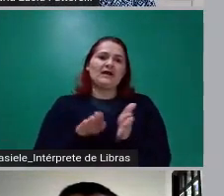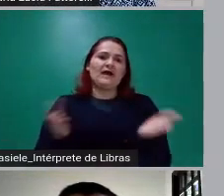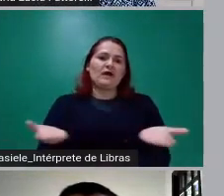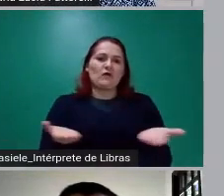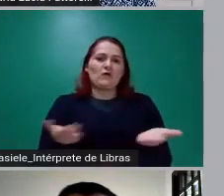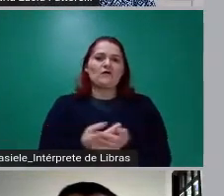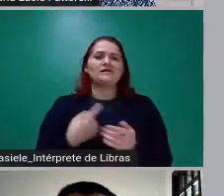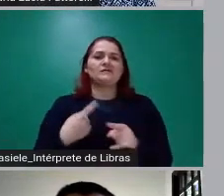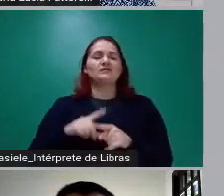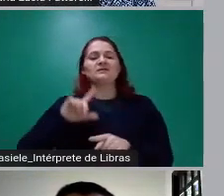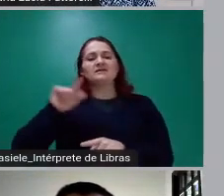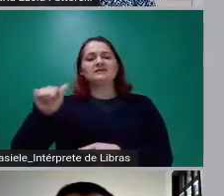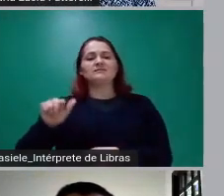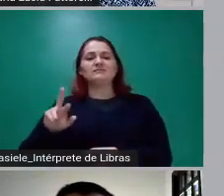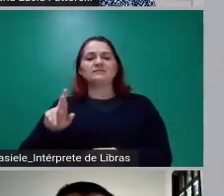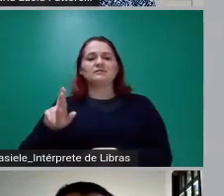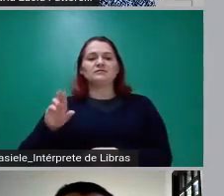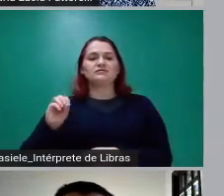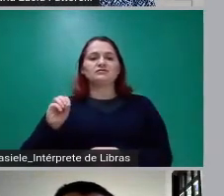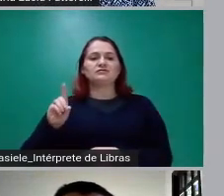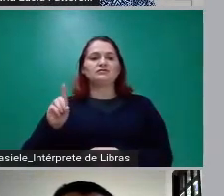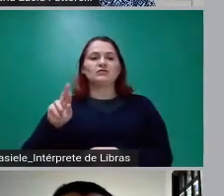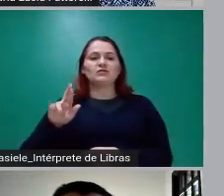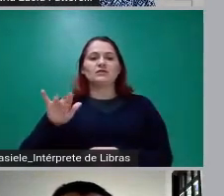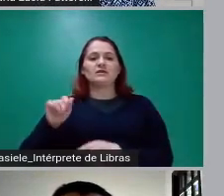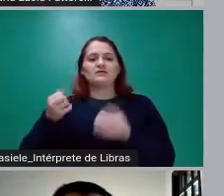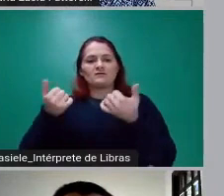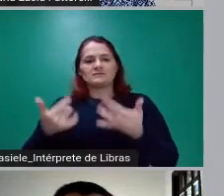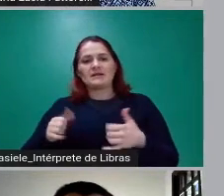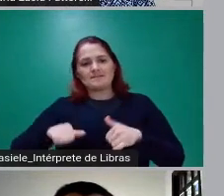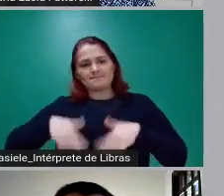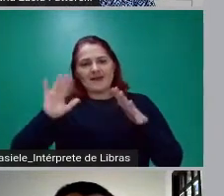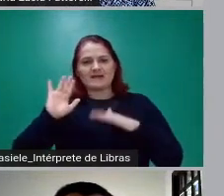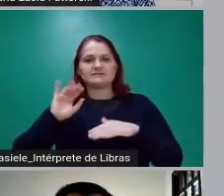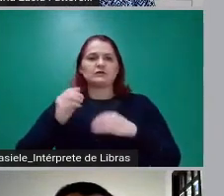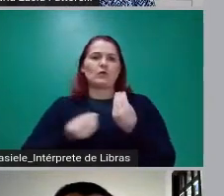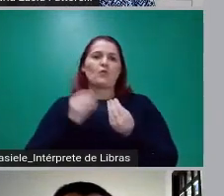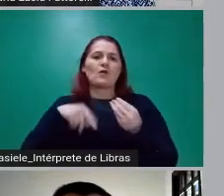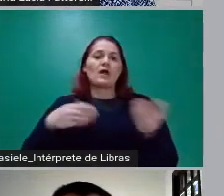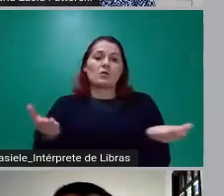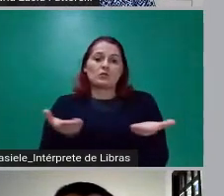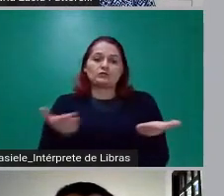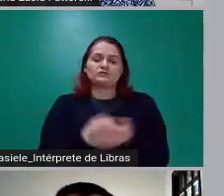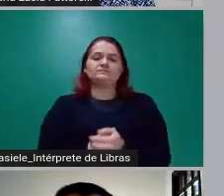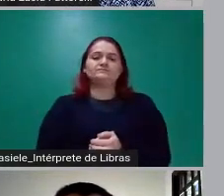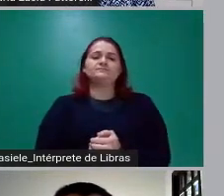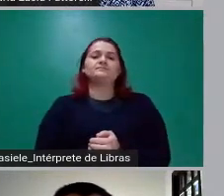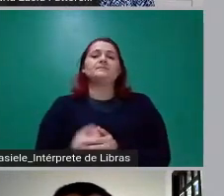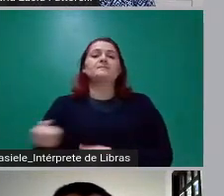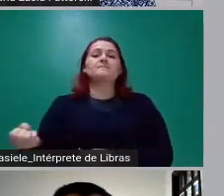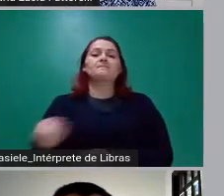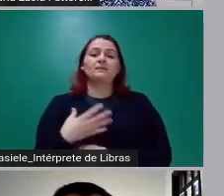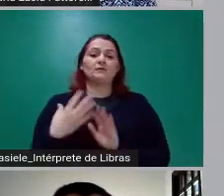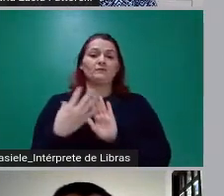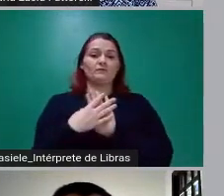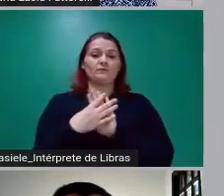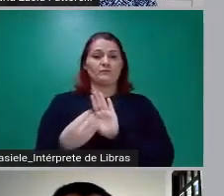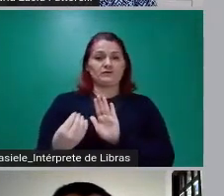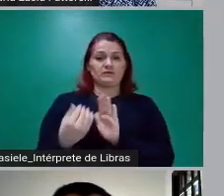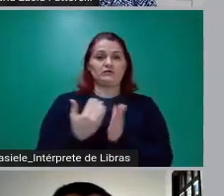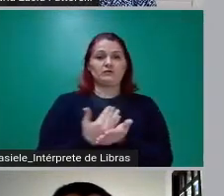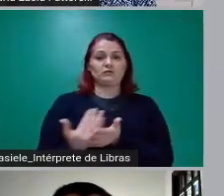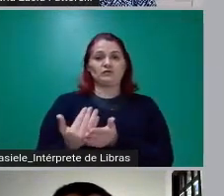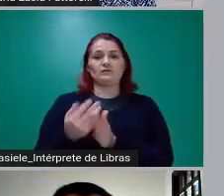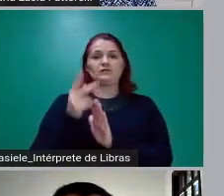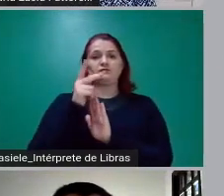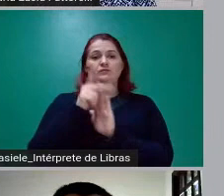Rodrigo vai explorar melhor como que se dão esses mecanismos atualmente. Com esse novo modelo implantado a partir do Plano Real,